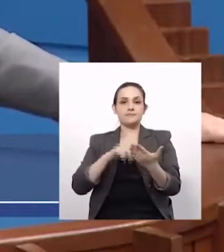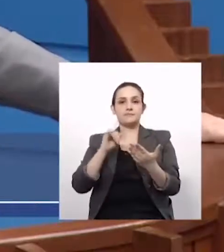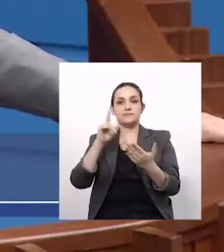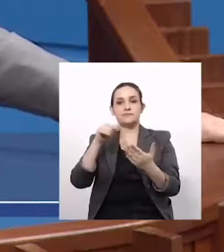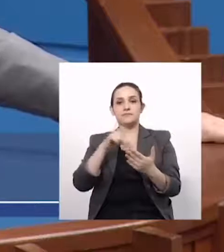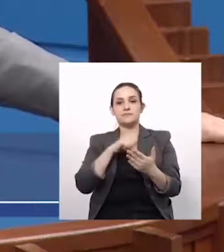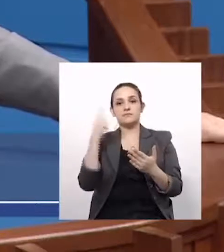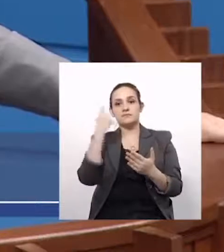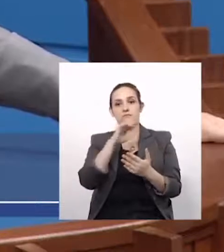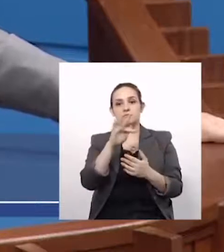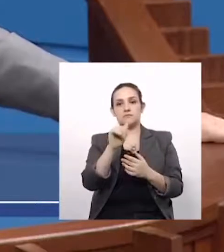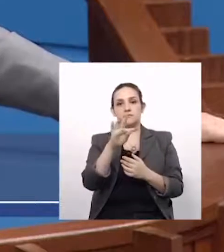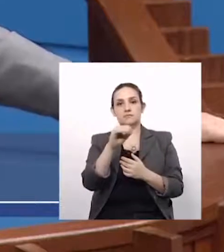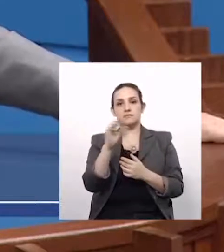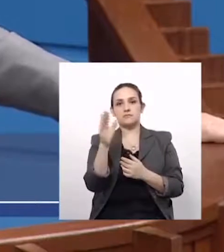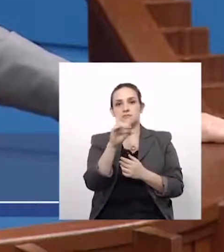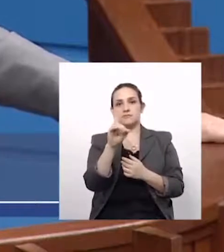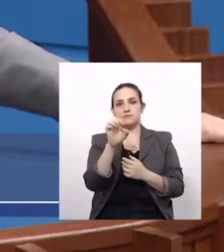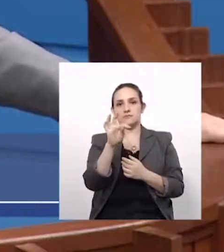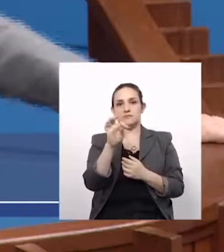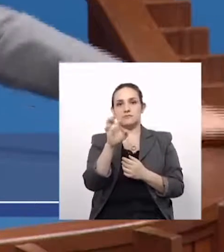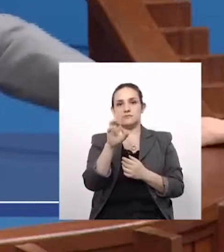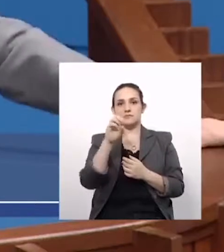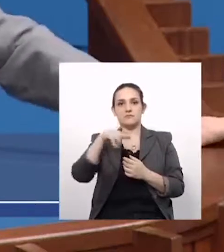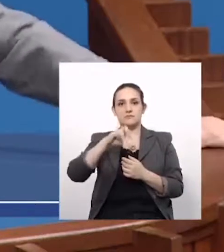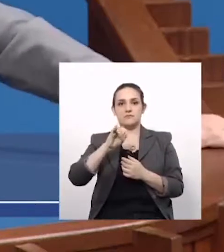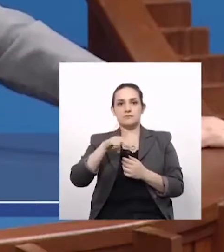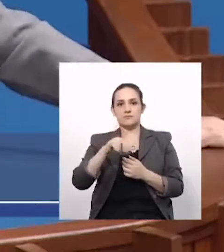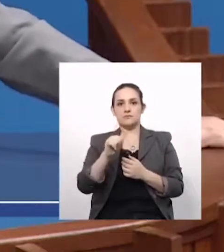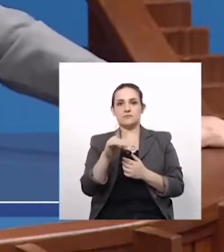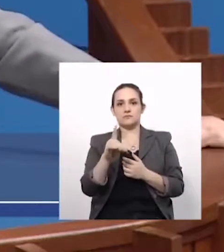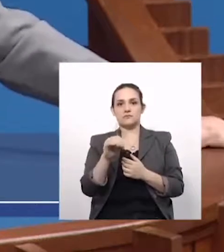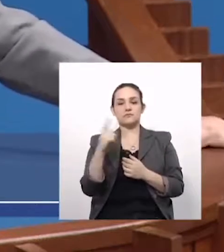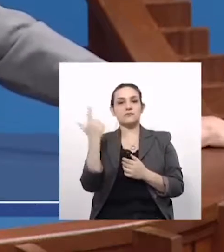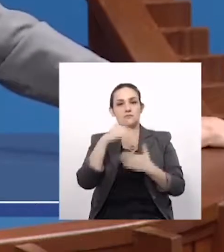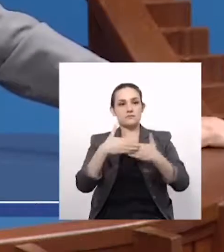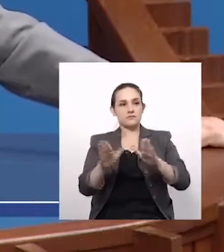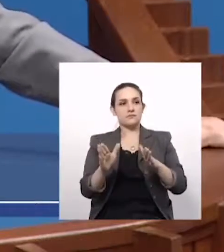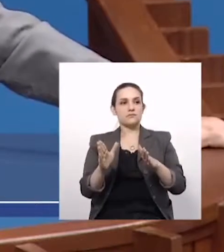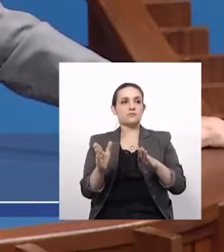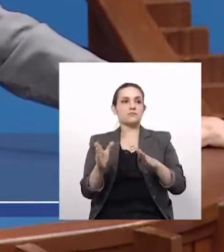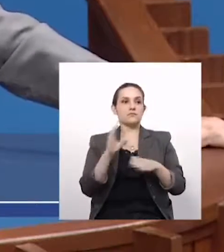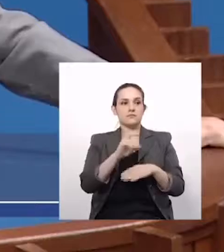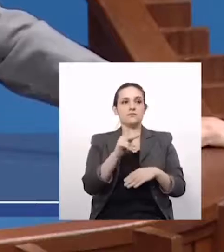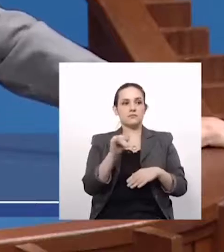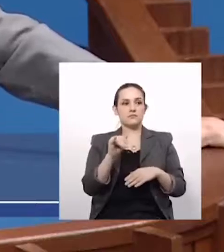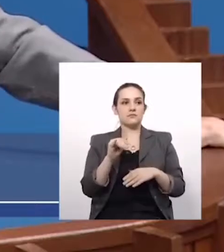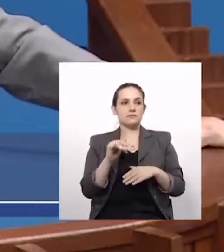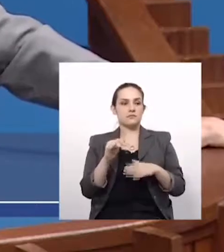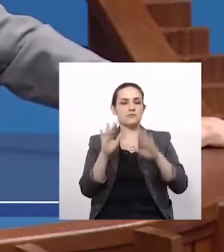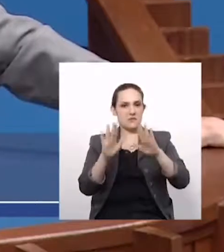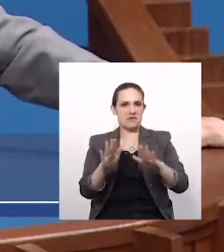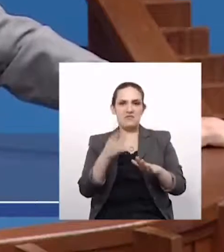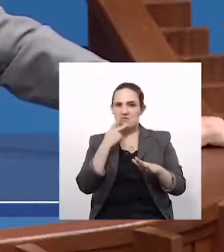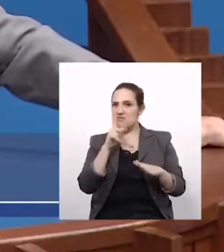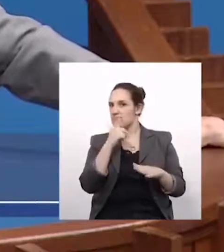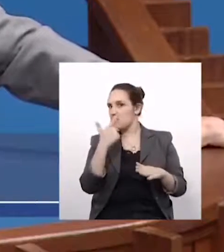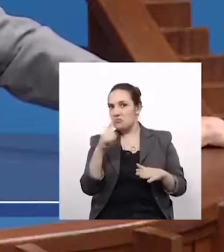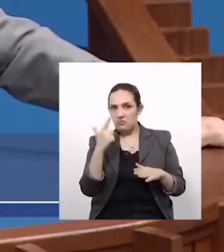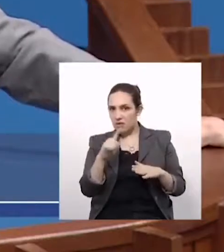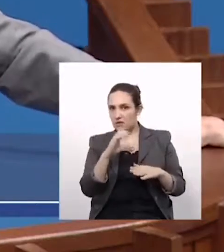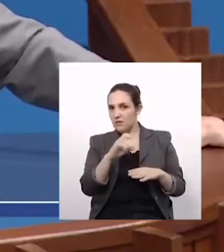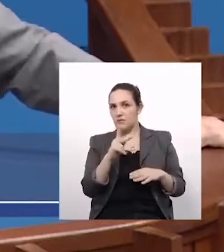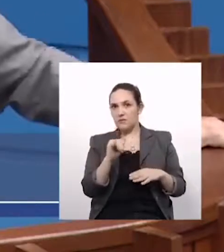determinado, nós possamos ter a instauração da CPI. Em nenhum momento ouviu-se nessa casa que não teria a formação da